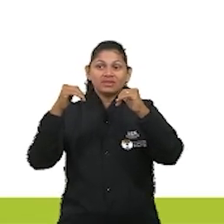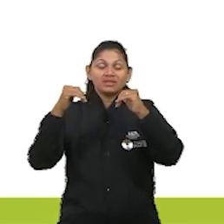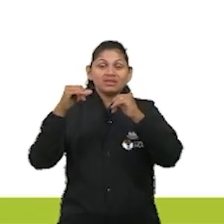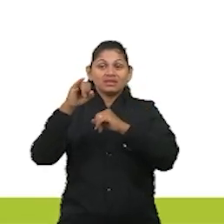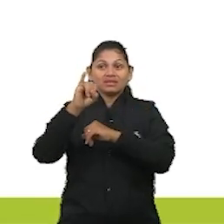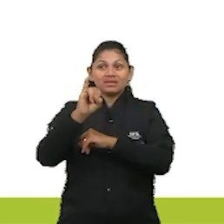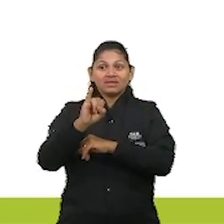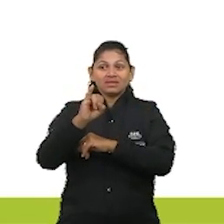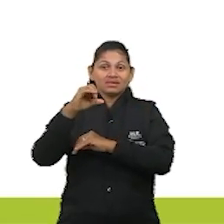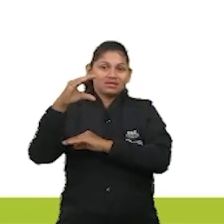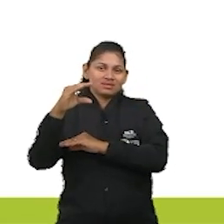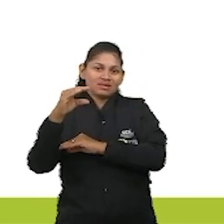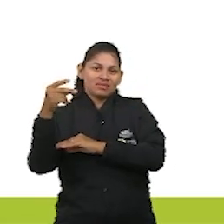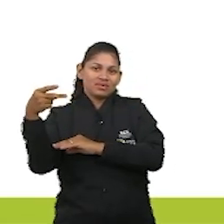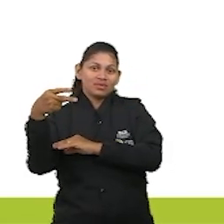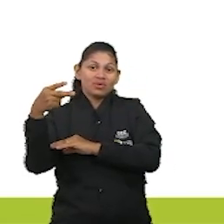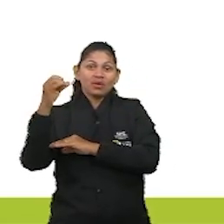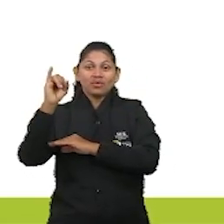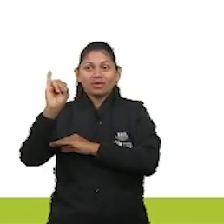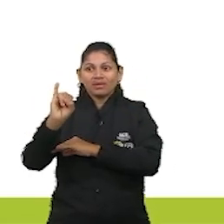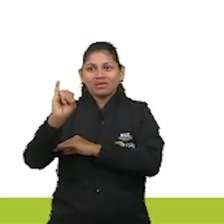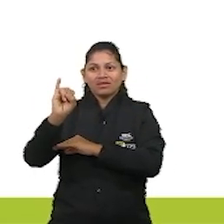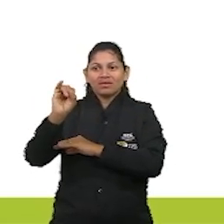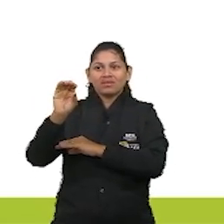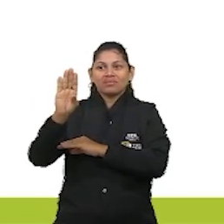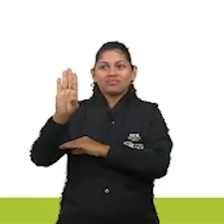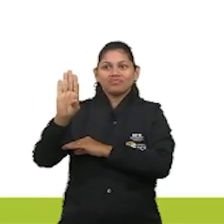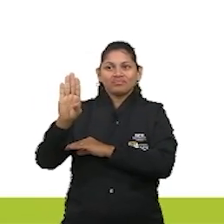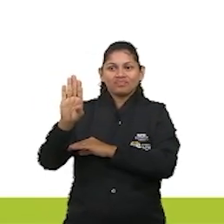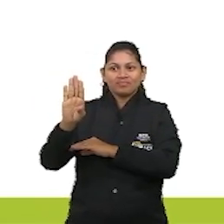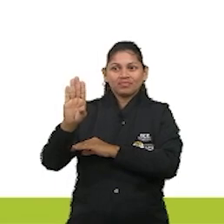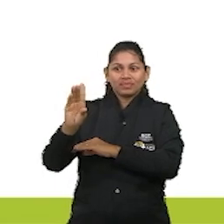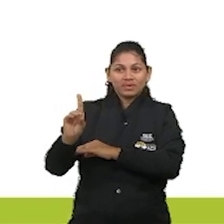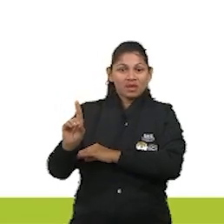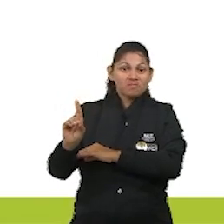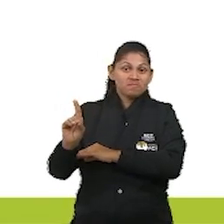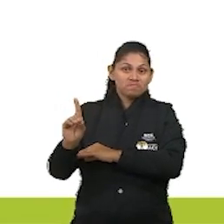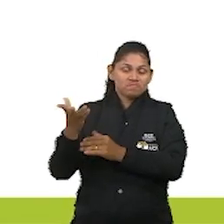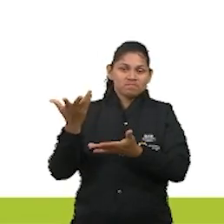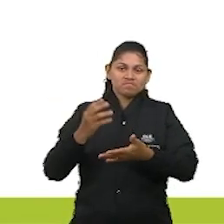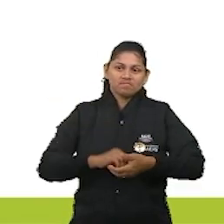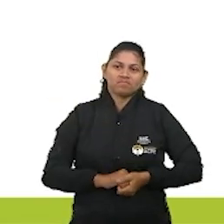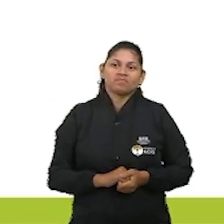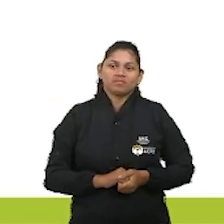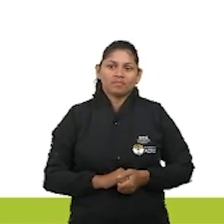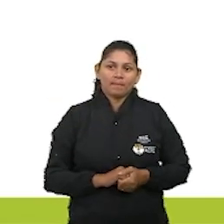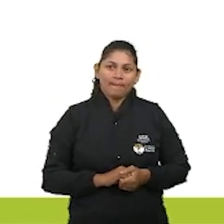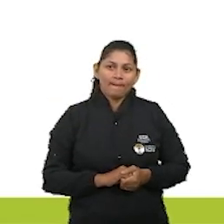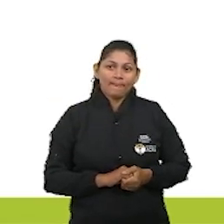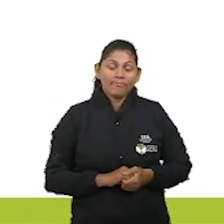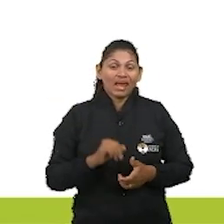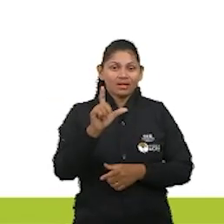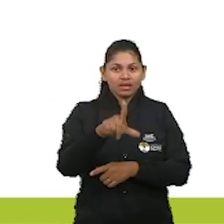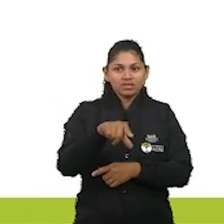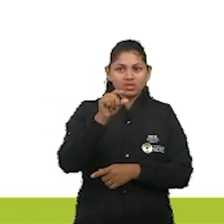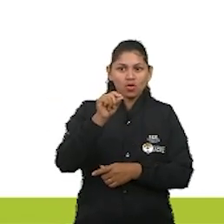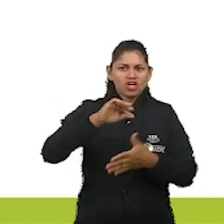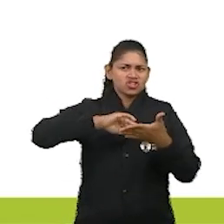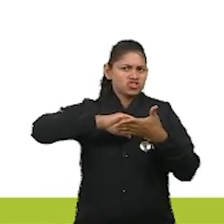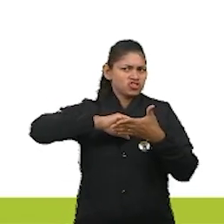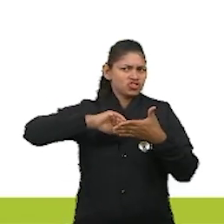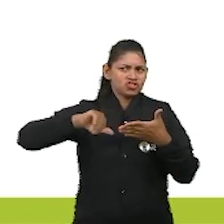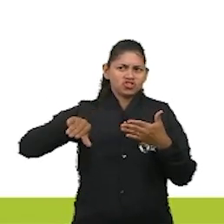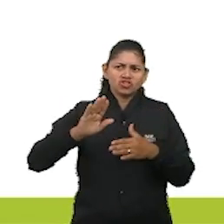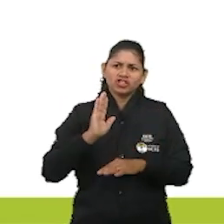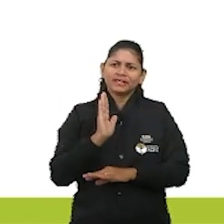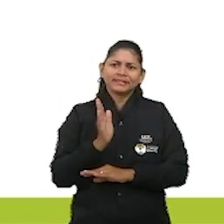ID, tá? E aí, nas minhas alternativas, eu já posso até ir tirando alguns que não tem eles, tá bom? Mas eu ainda não